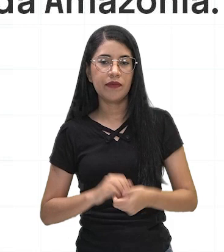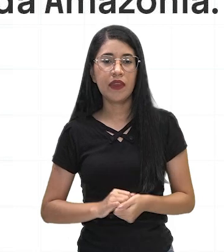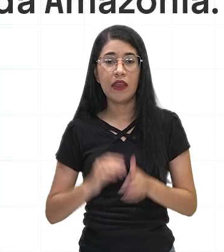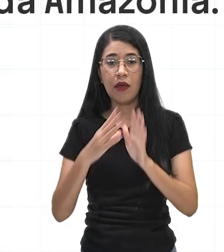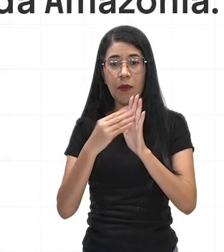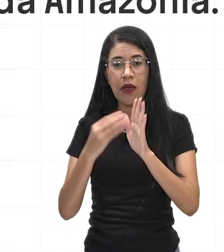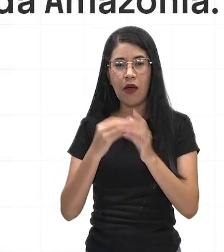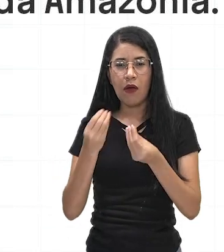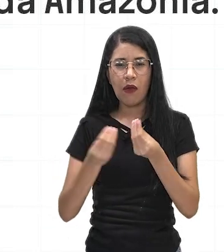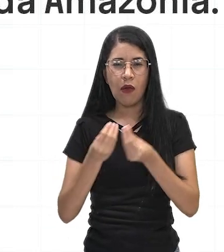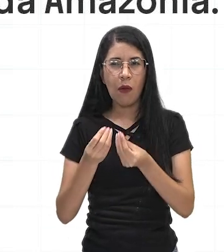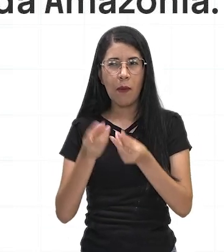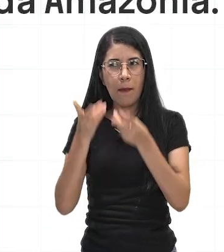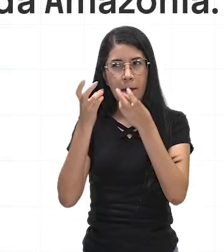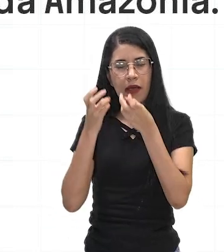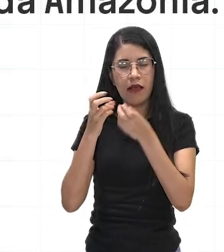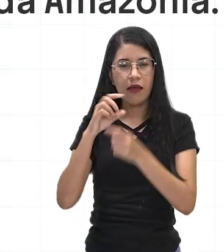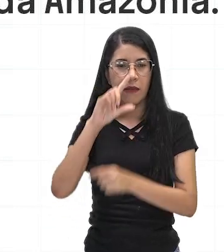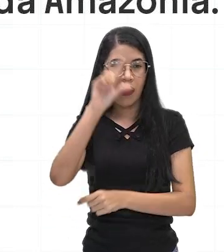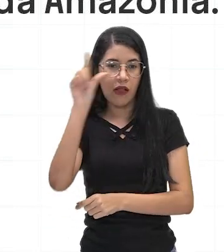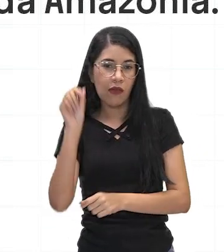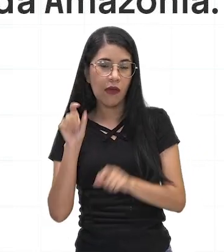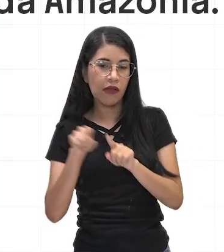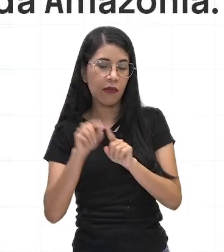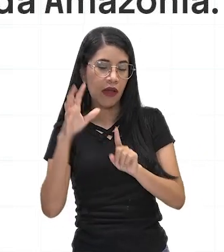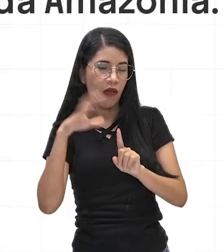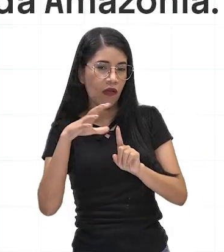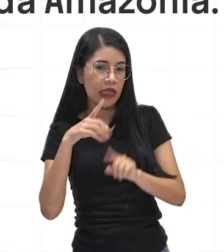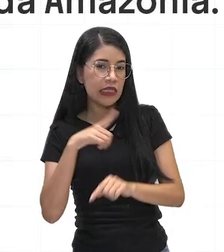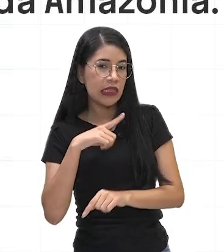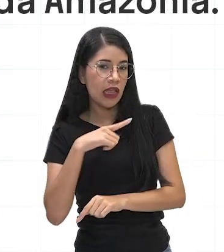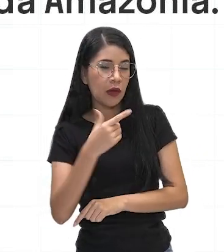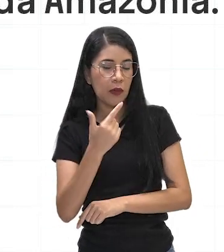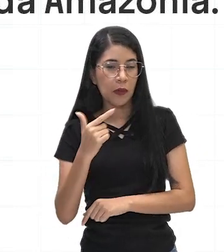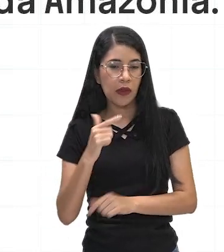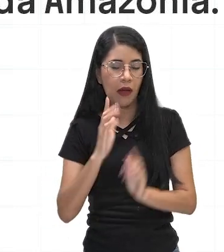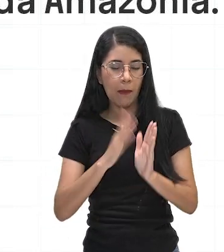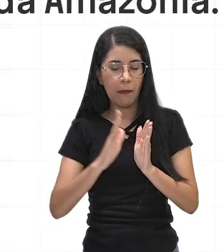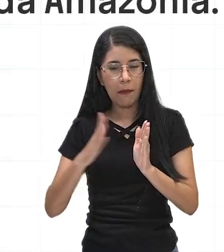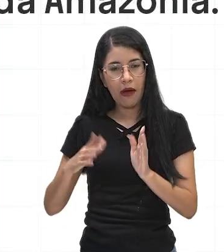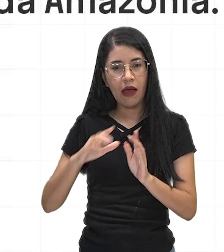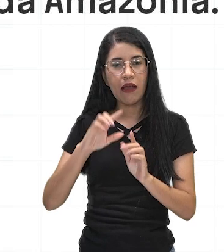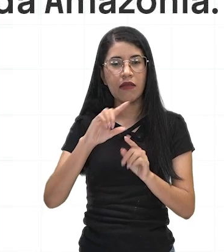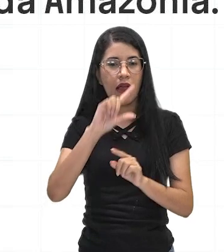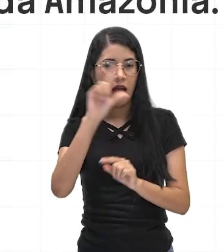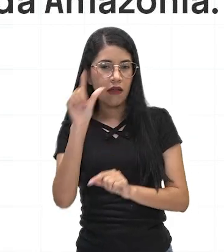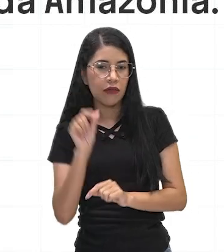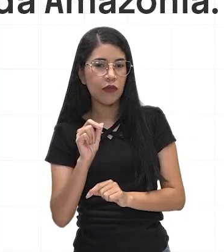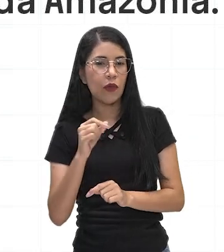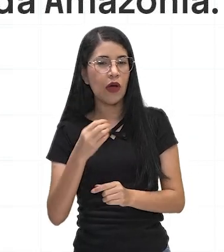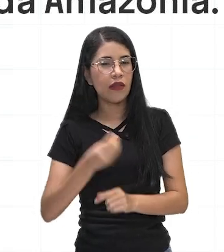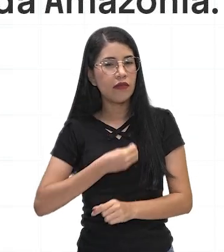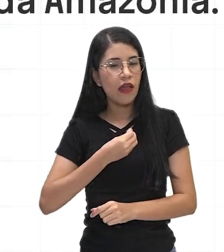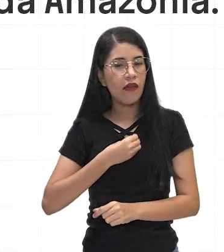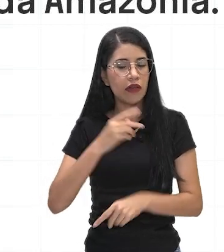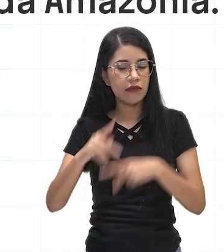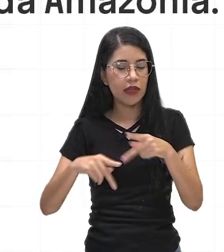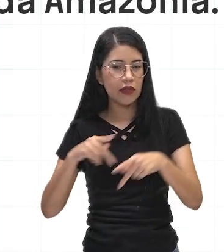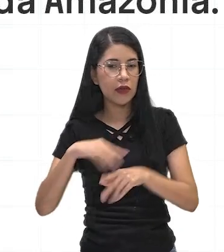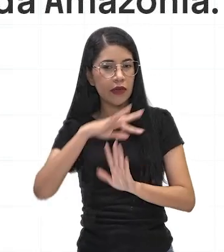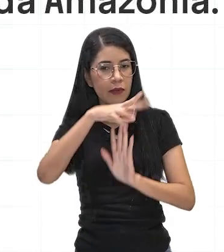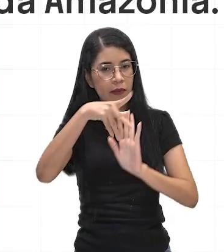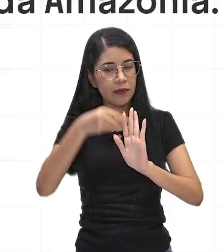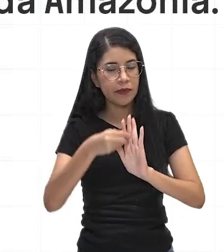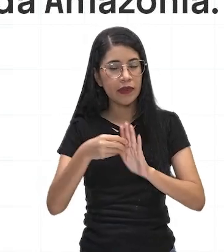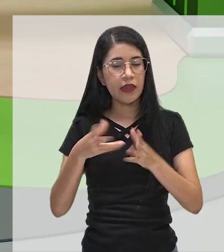de observatório das fases da Lua, a influência ou não das fases da Lua no cotidiano dos povos da Amazônia.